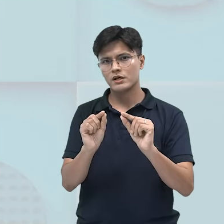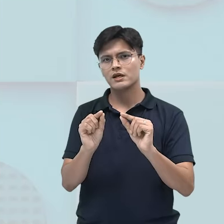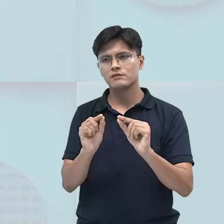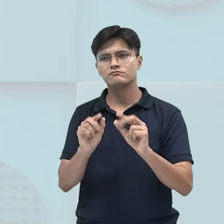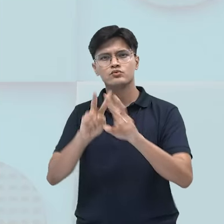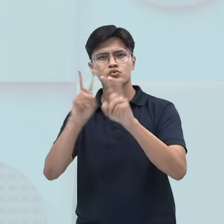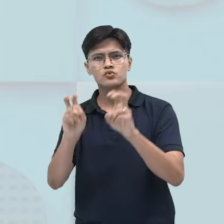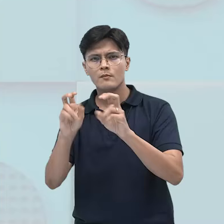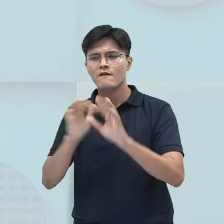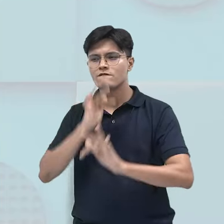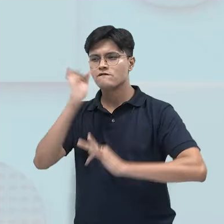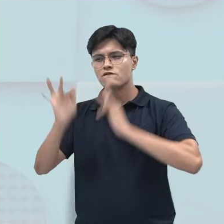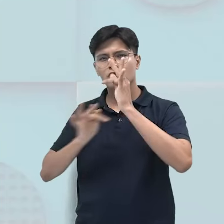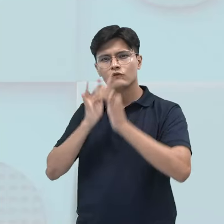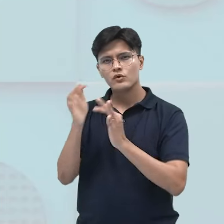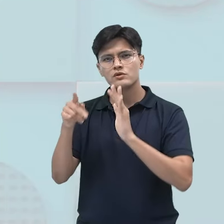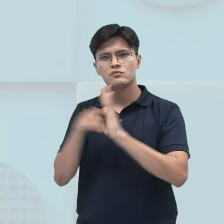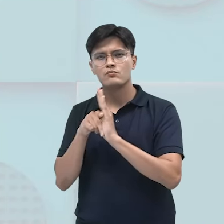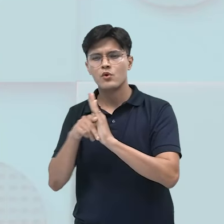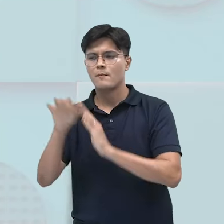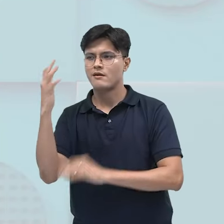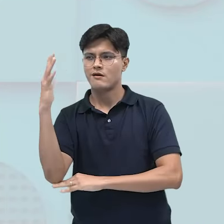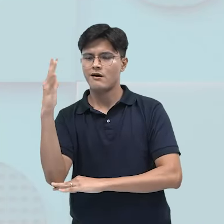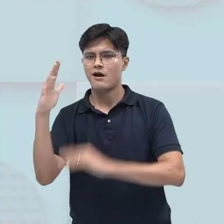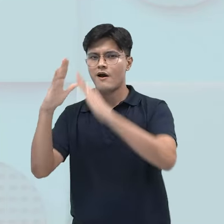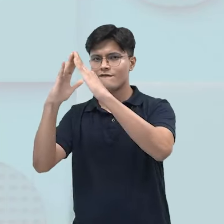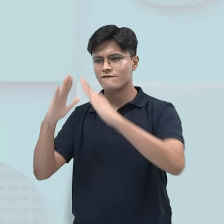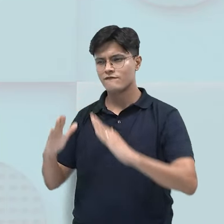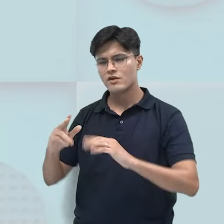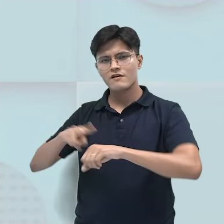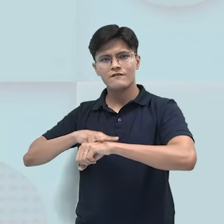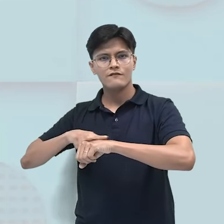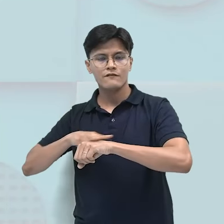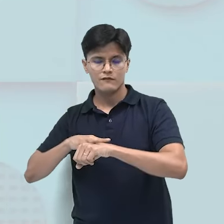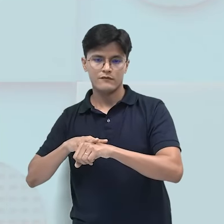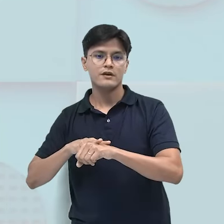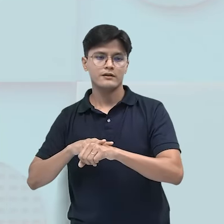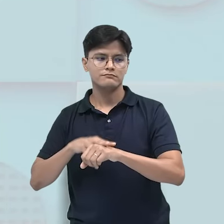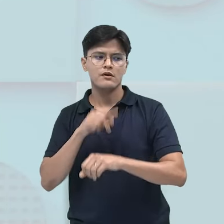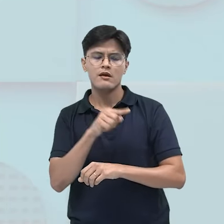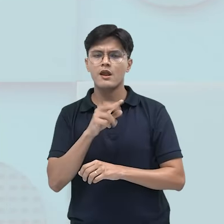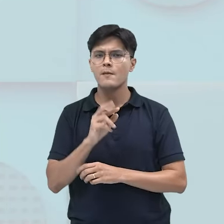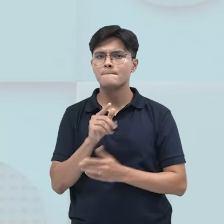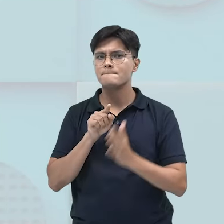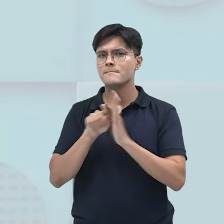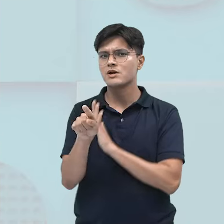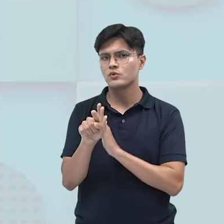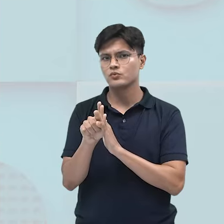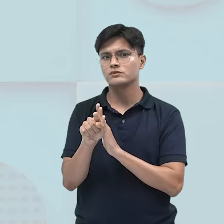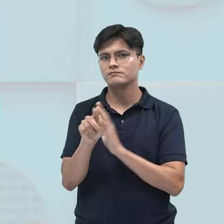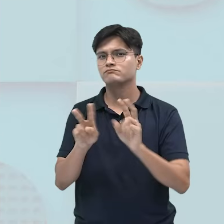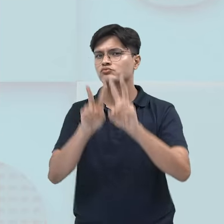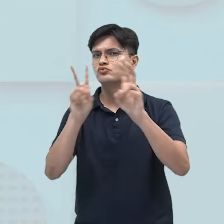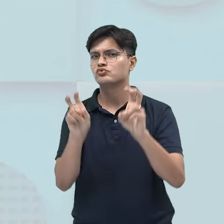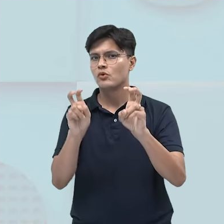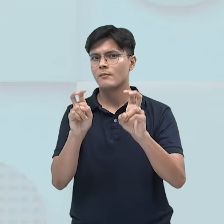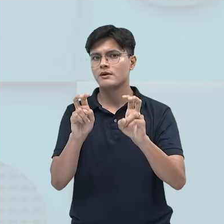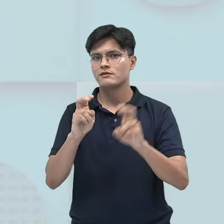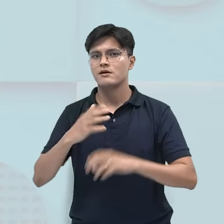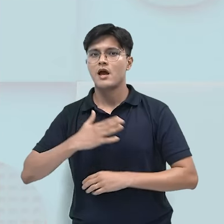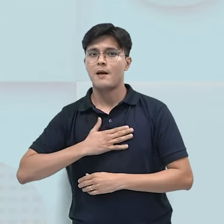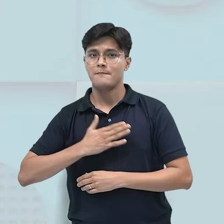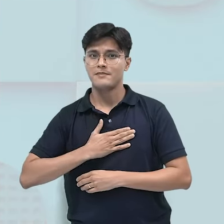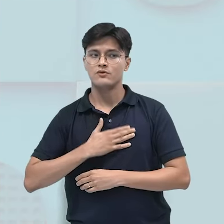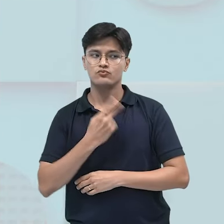dirige às flores e pergunta pelo seu amado, pelo seu amigo, o seu